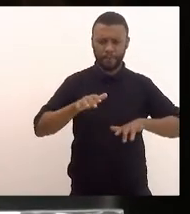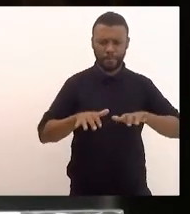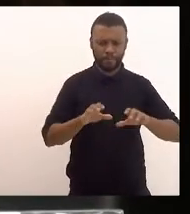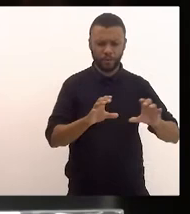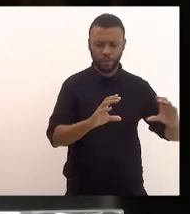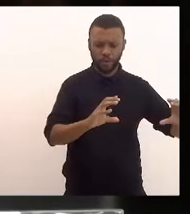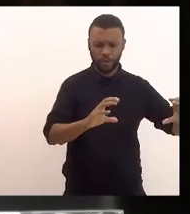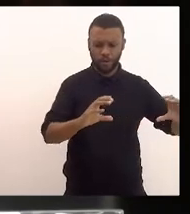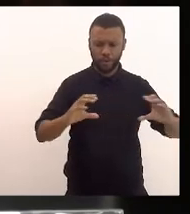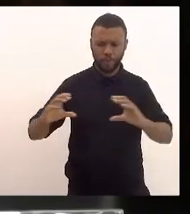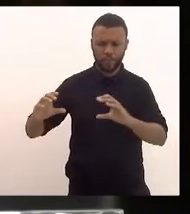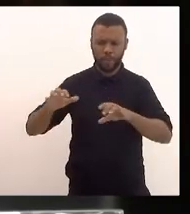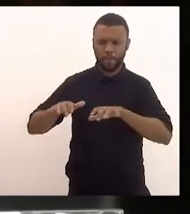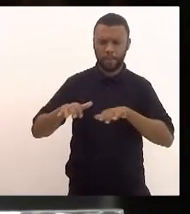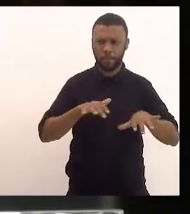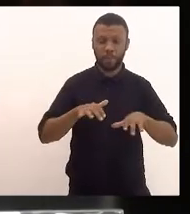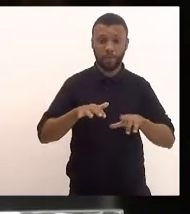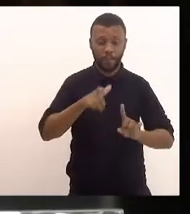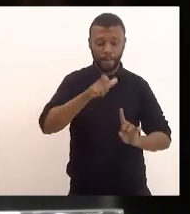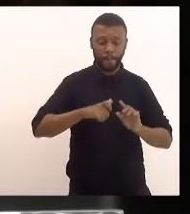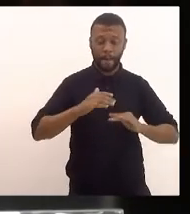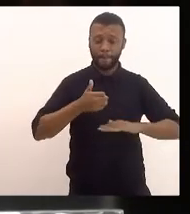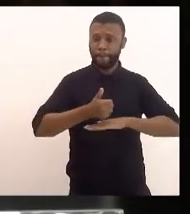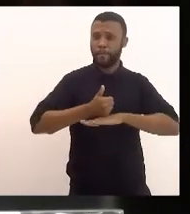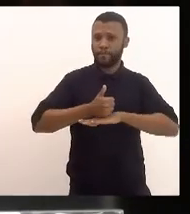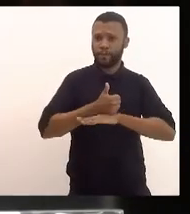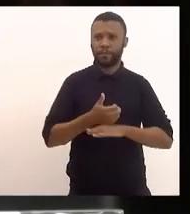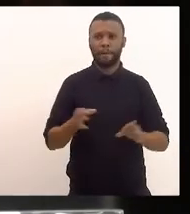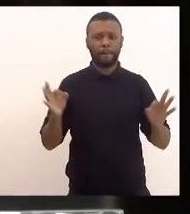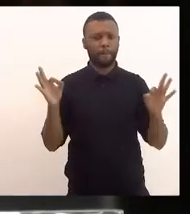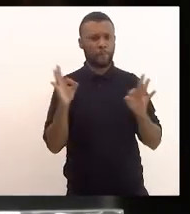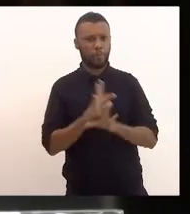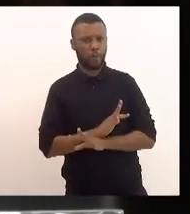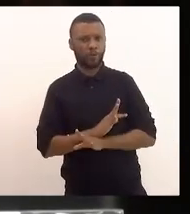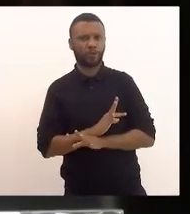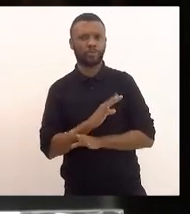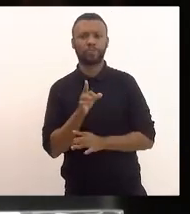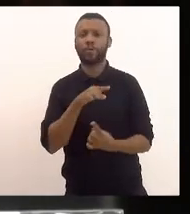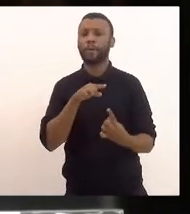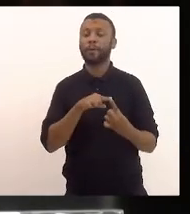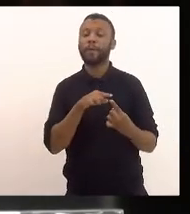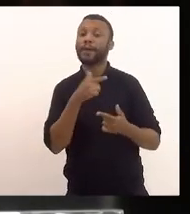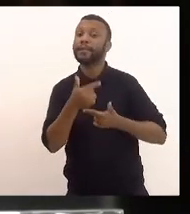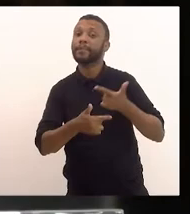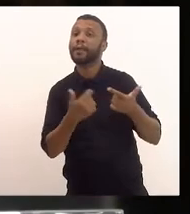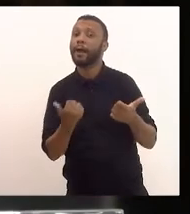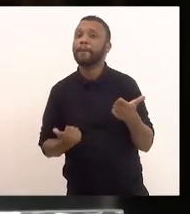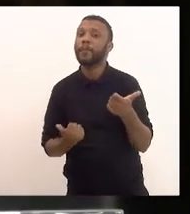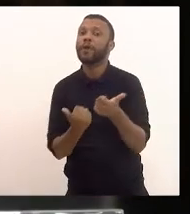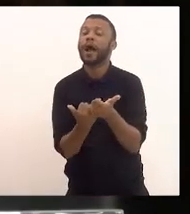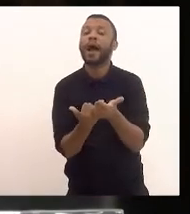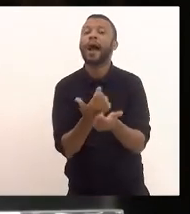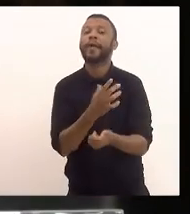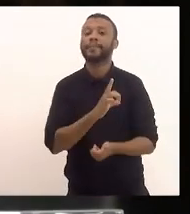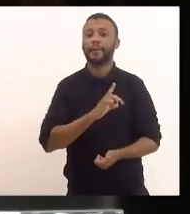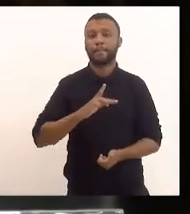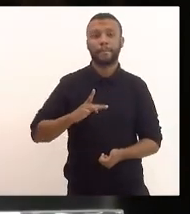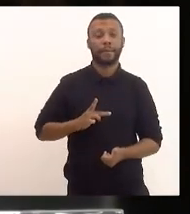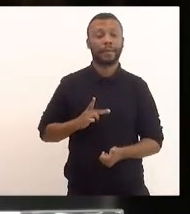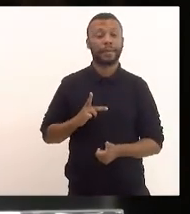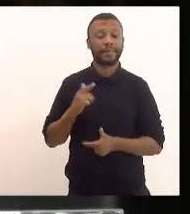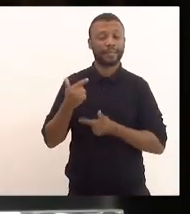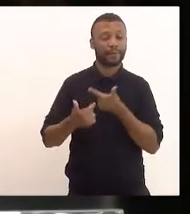uma datilógrafa super preparada para servir a Defensoria Pública o alimento